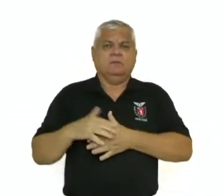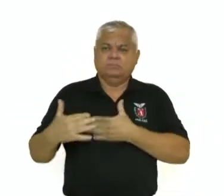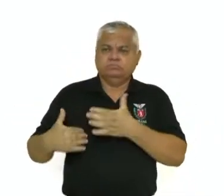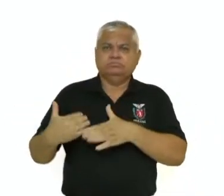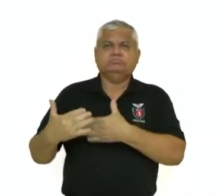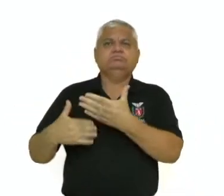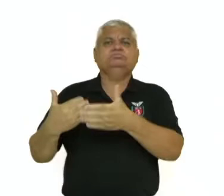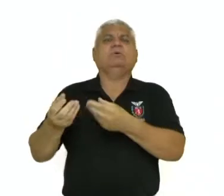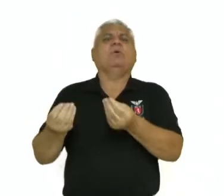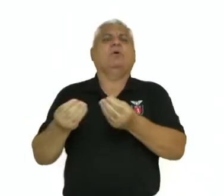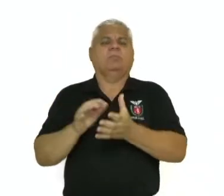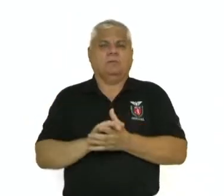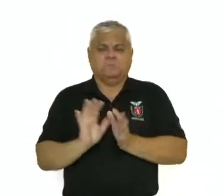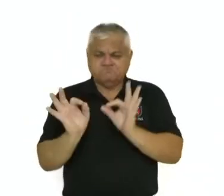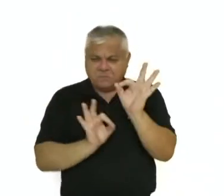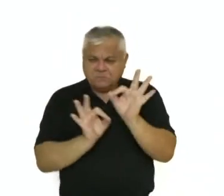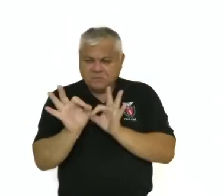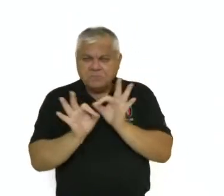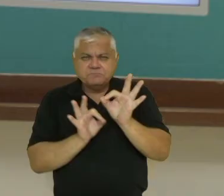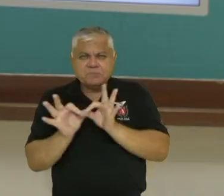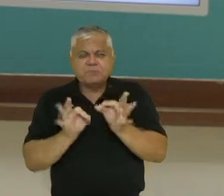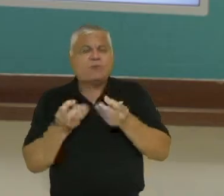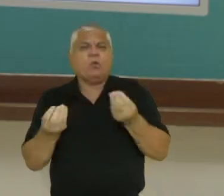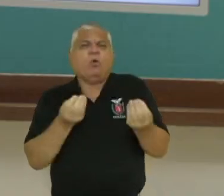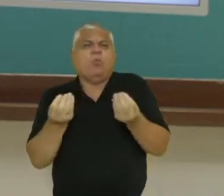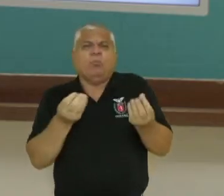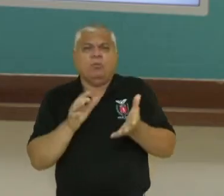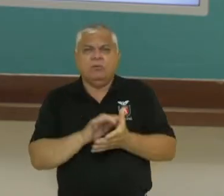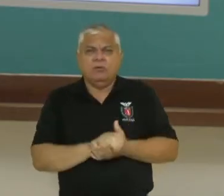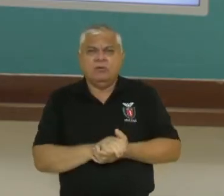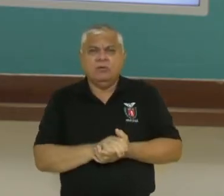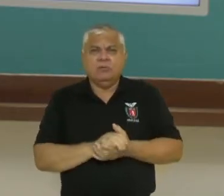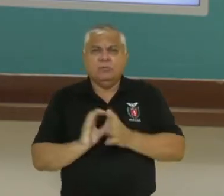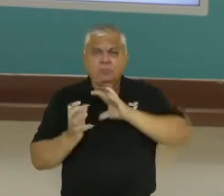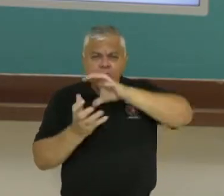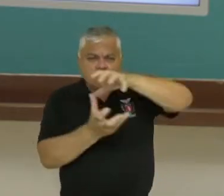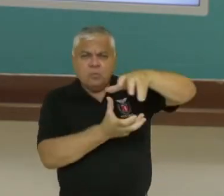de implementação? Como será que o socialismo foi implementado no mundo,